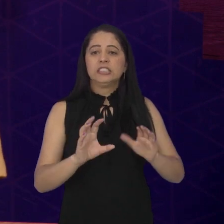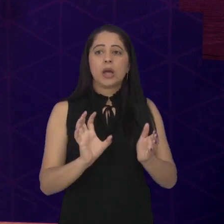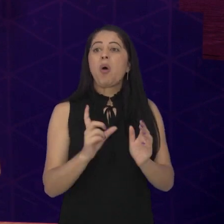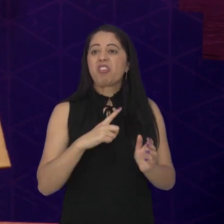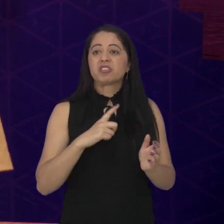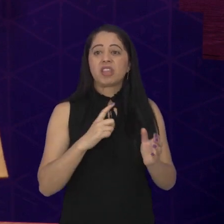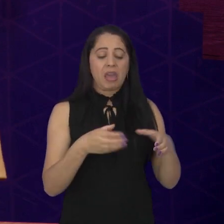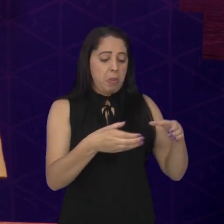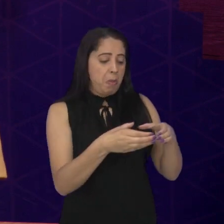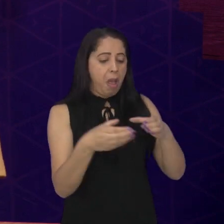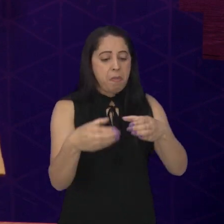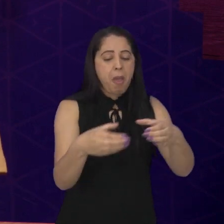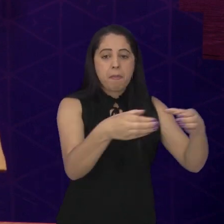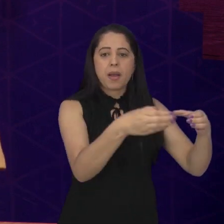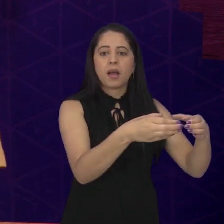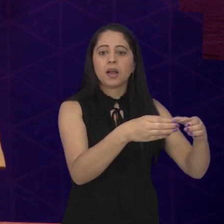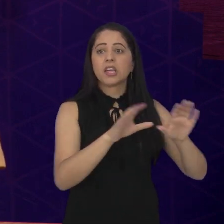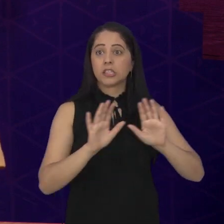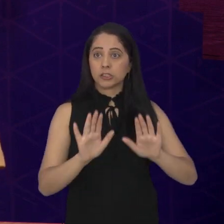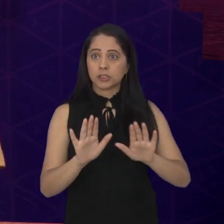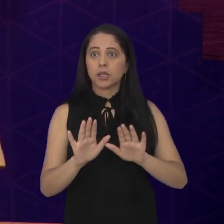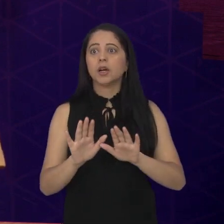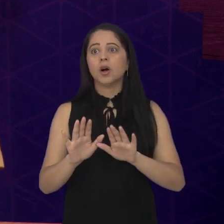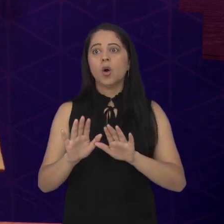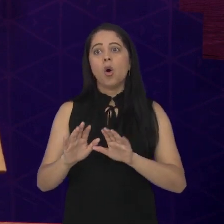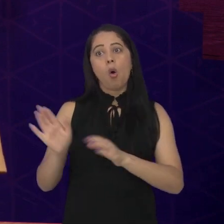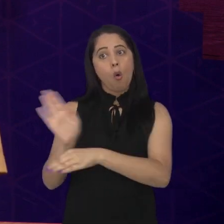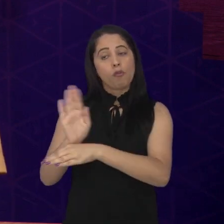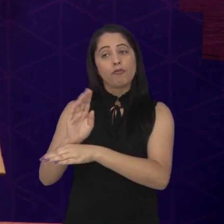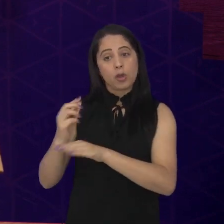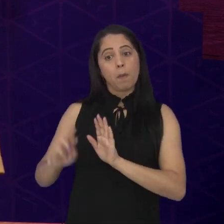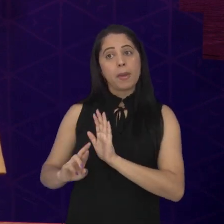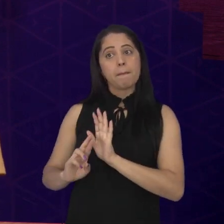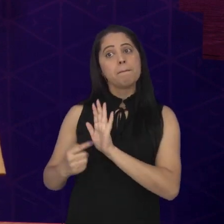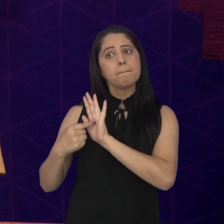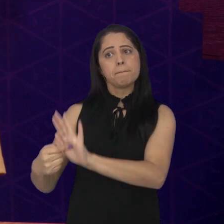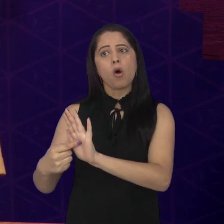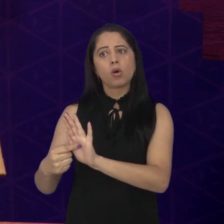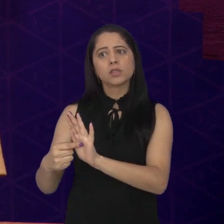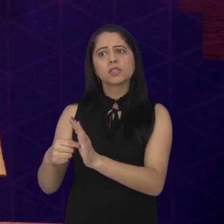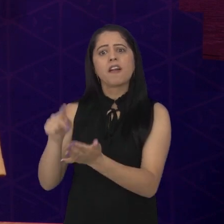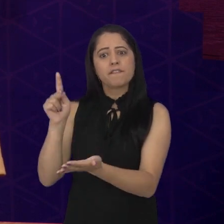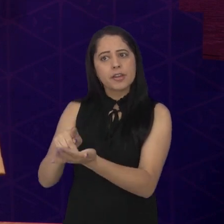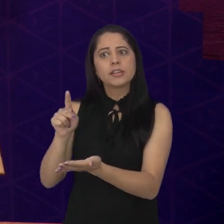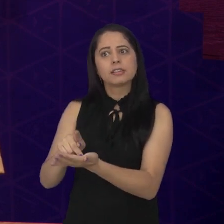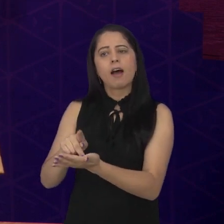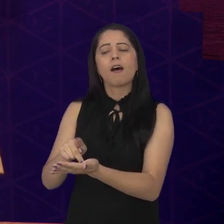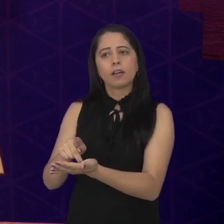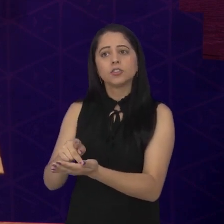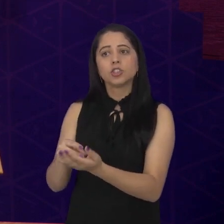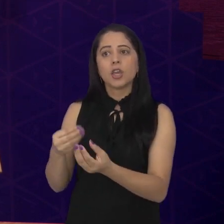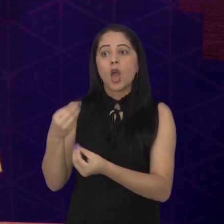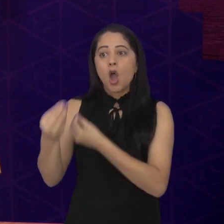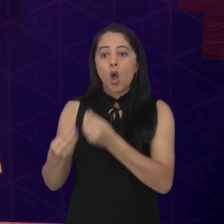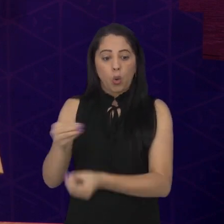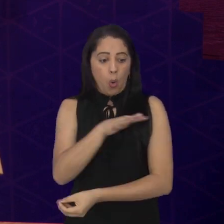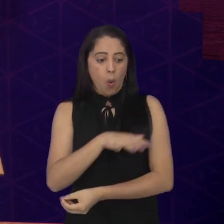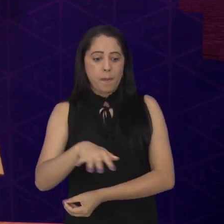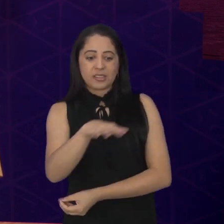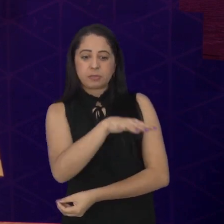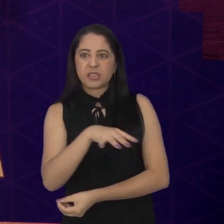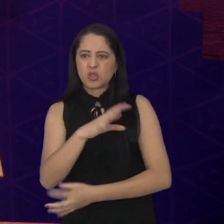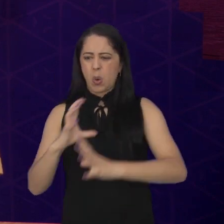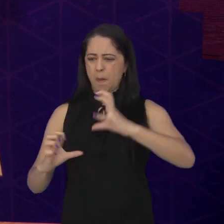os distritos lá, né? E é uma representação muito legal de que a galera